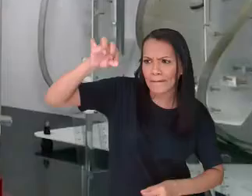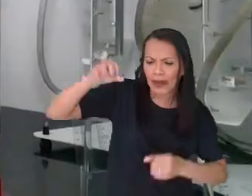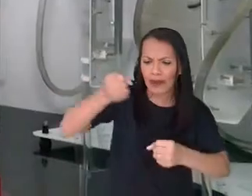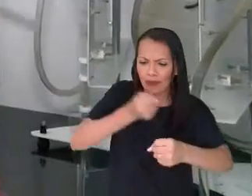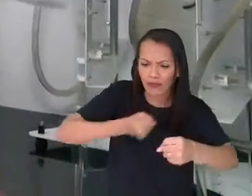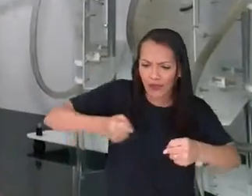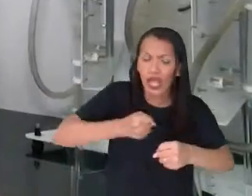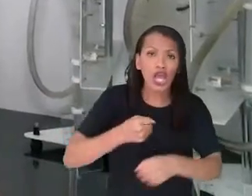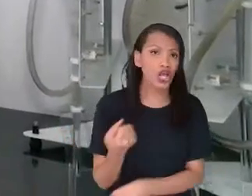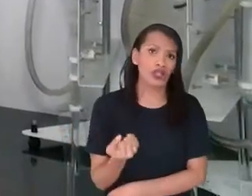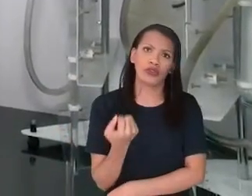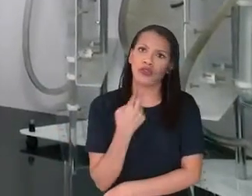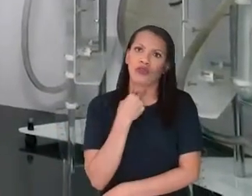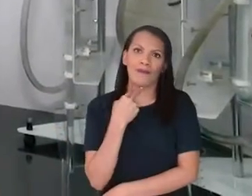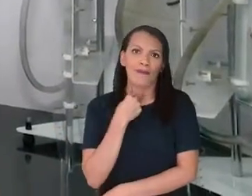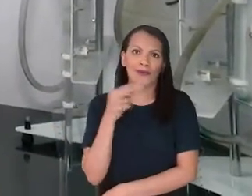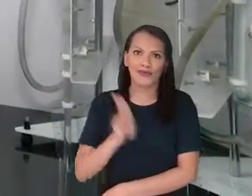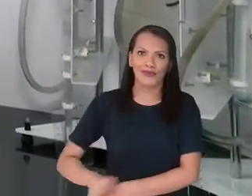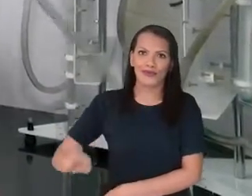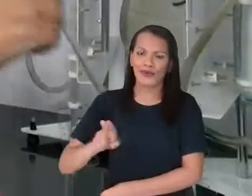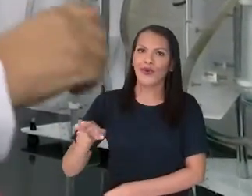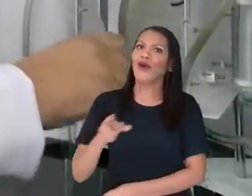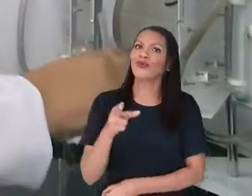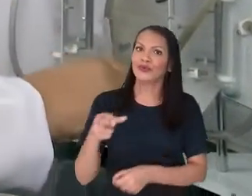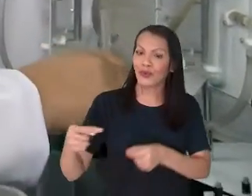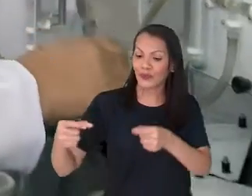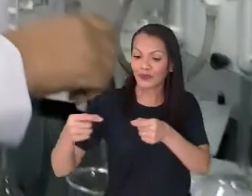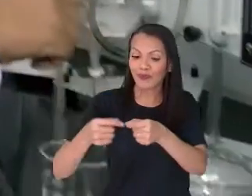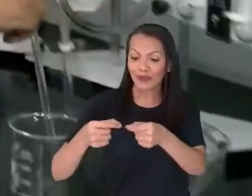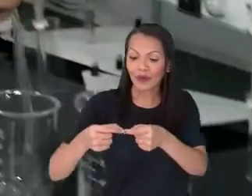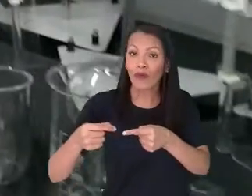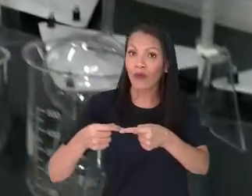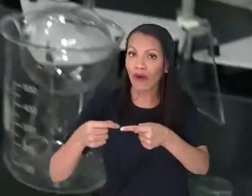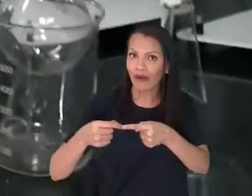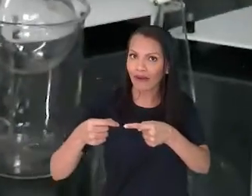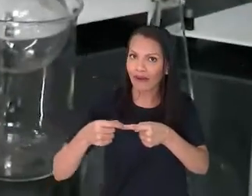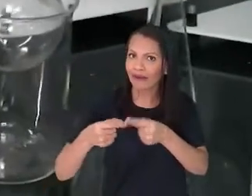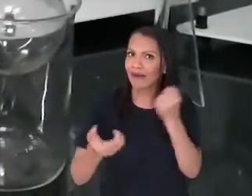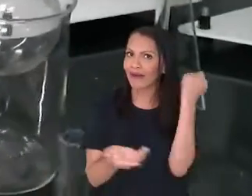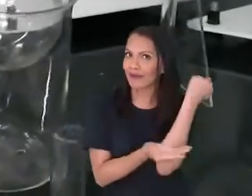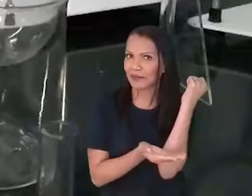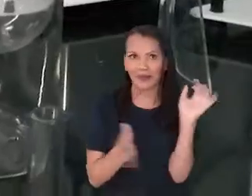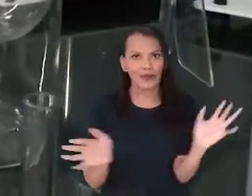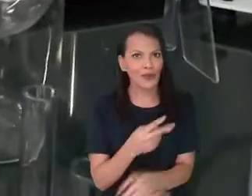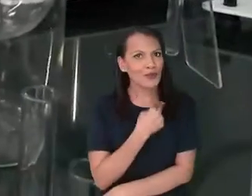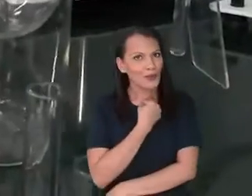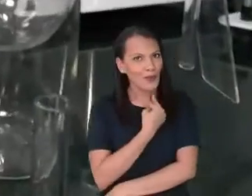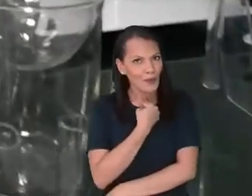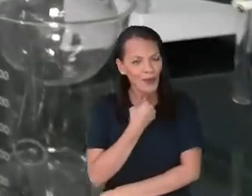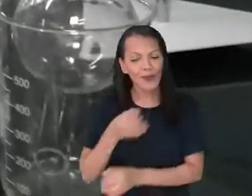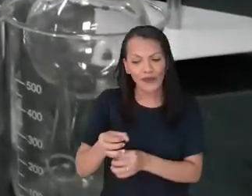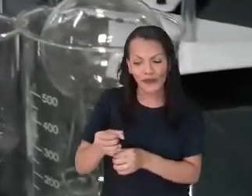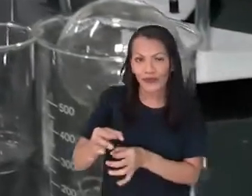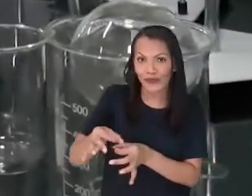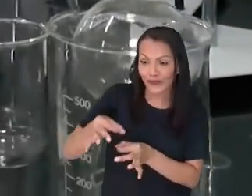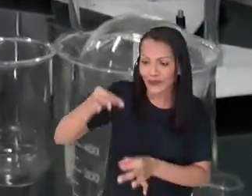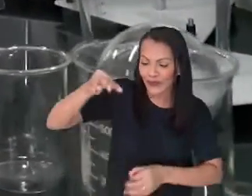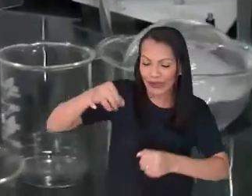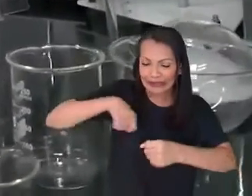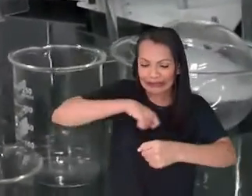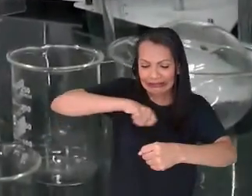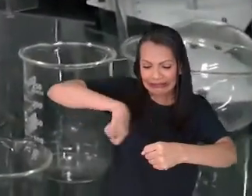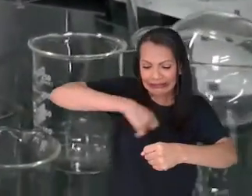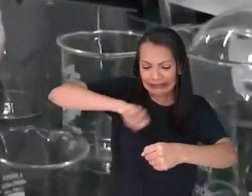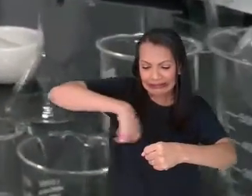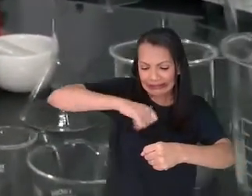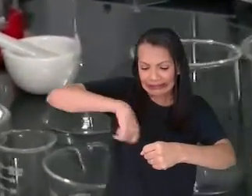né? Então a gente vai ter que usar isso aqui, ó, para mexer uma substância. E sendo de vidro, ele, como eu disse, tanto eu